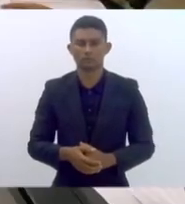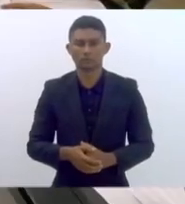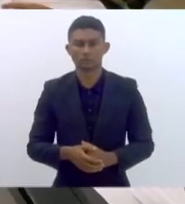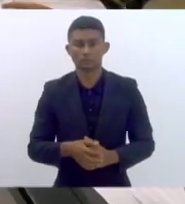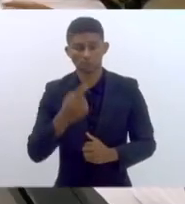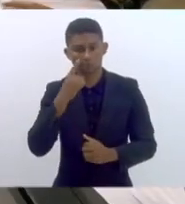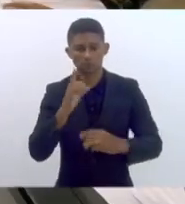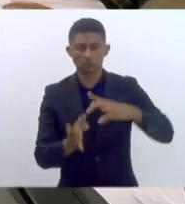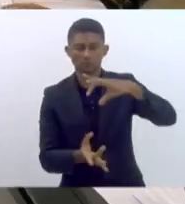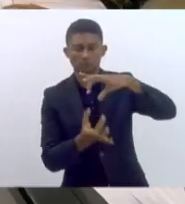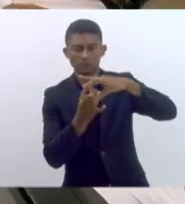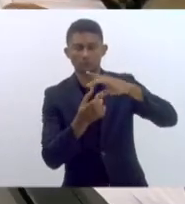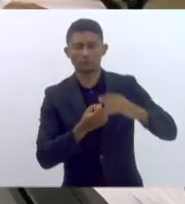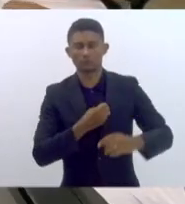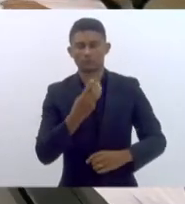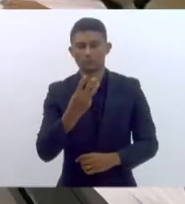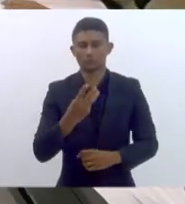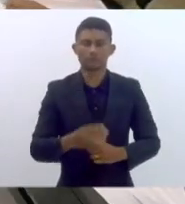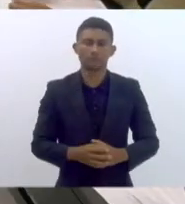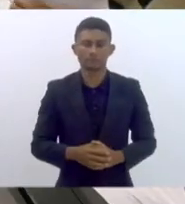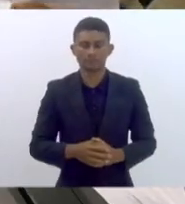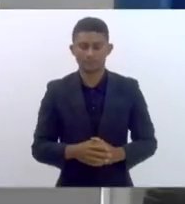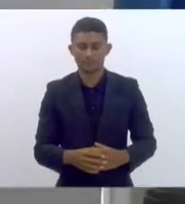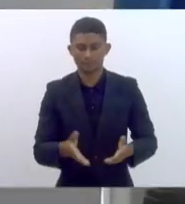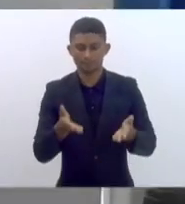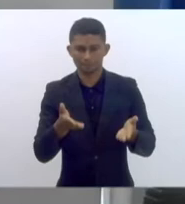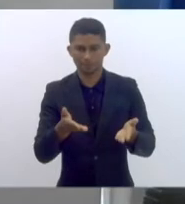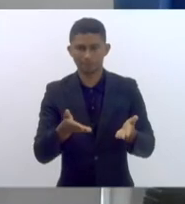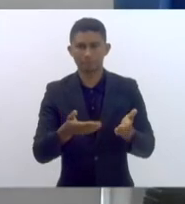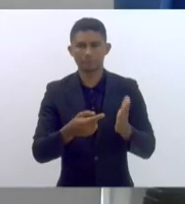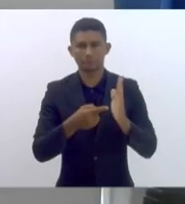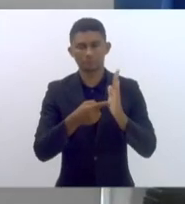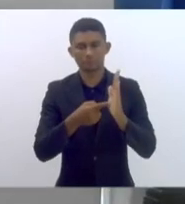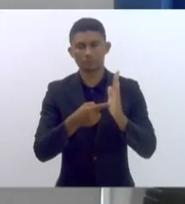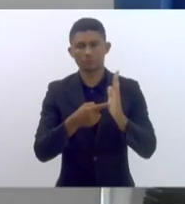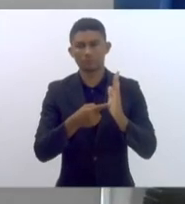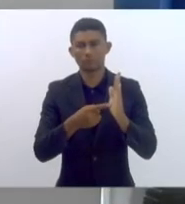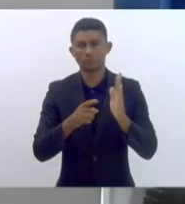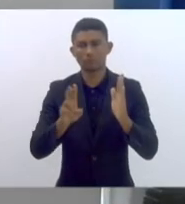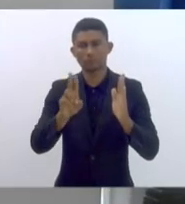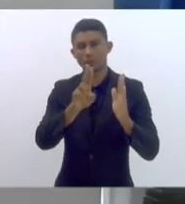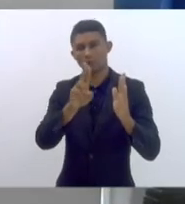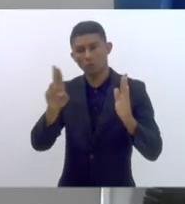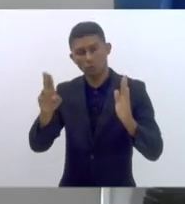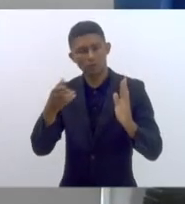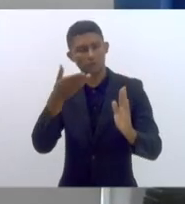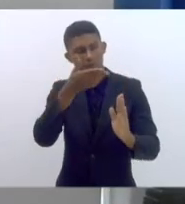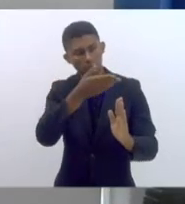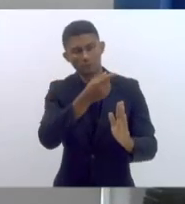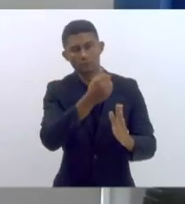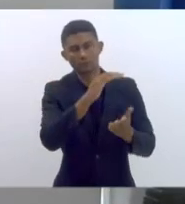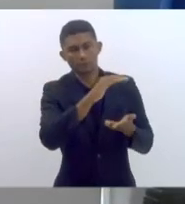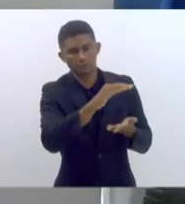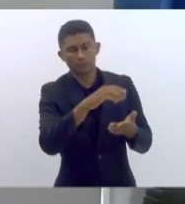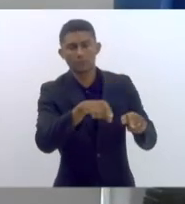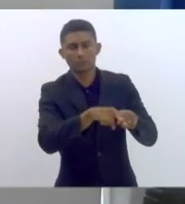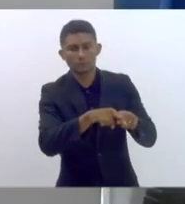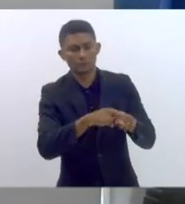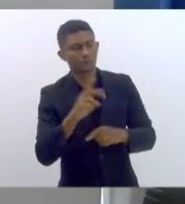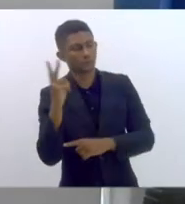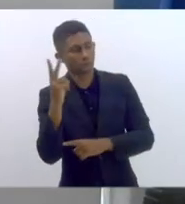Anexo 3. Nesse anexo 3, tem o nome da conta e o valor de cada